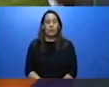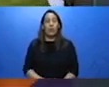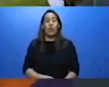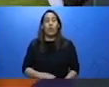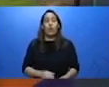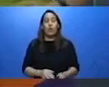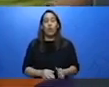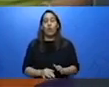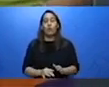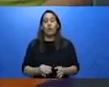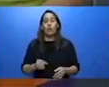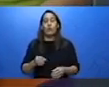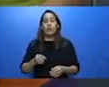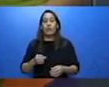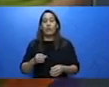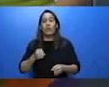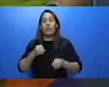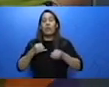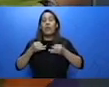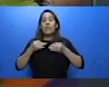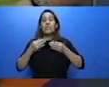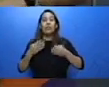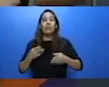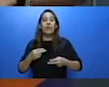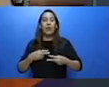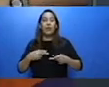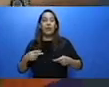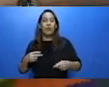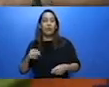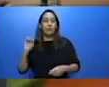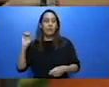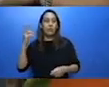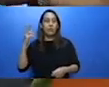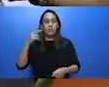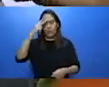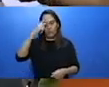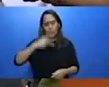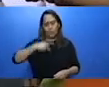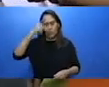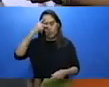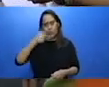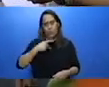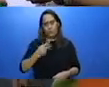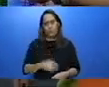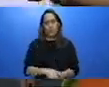é contar algo que aconteceu conosco.